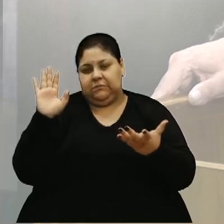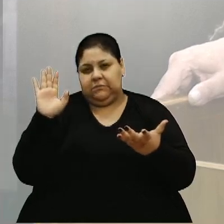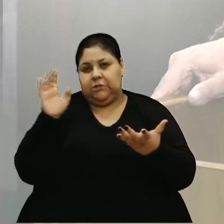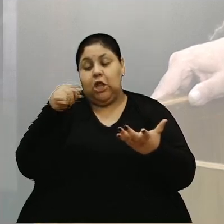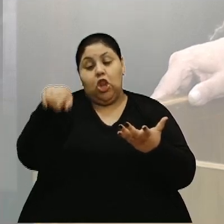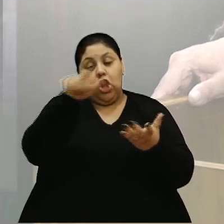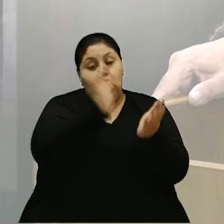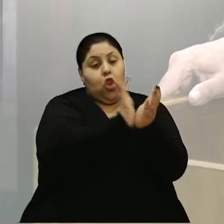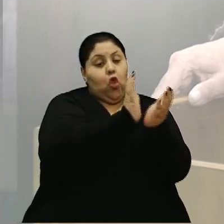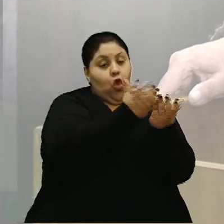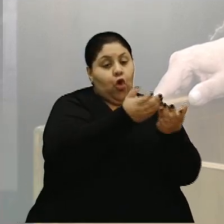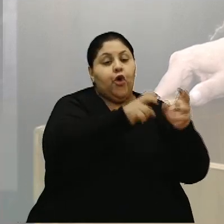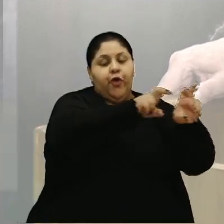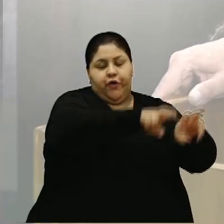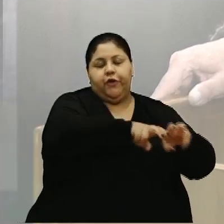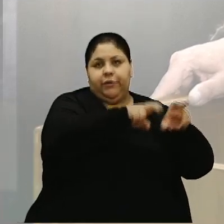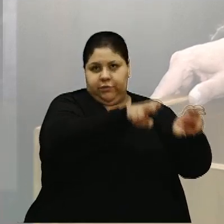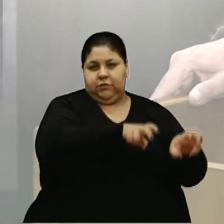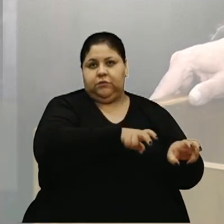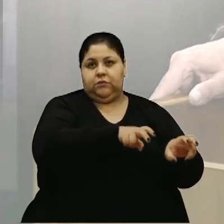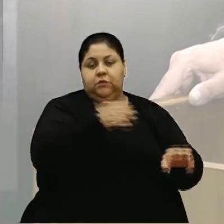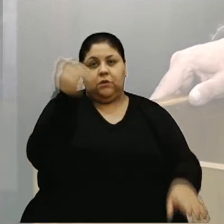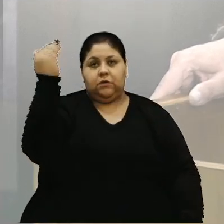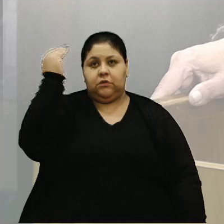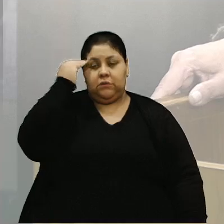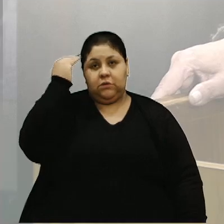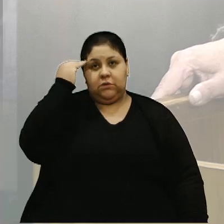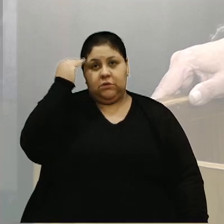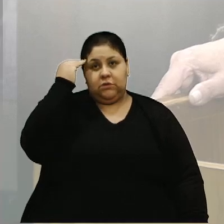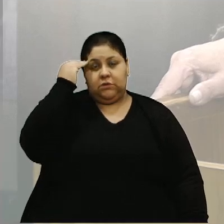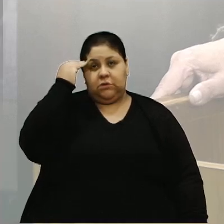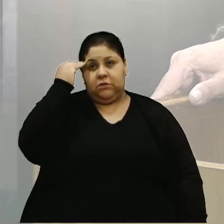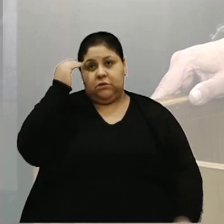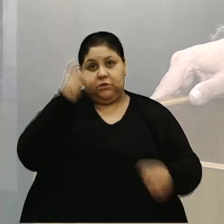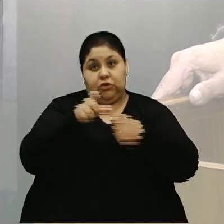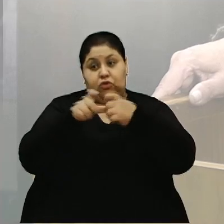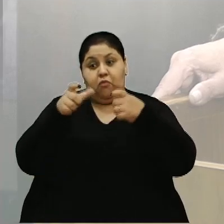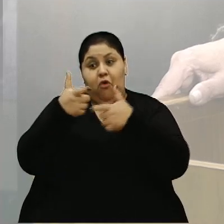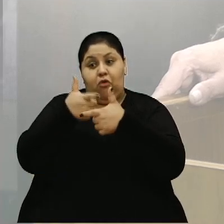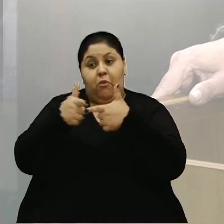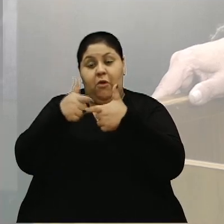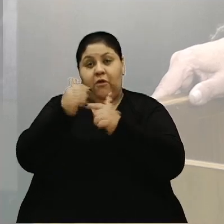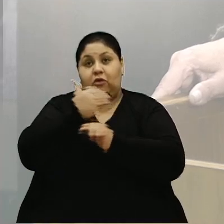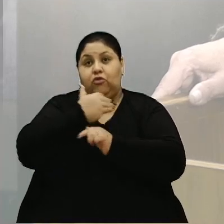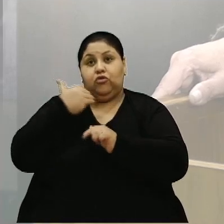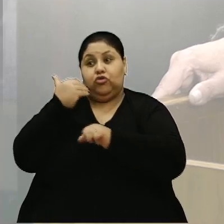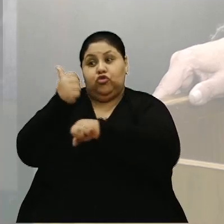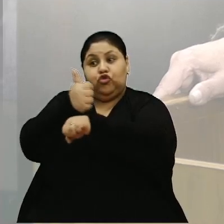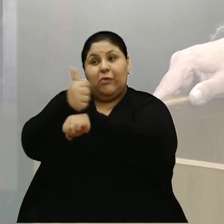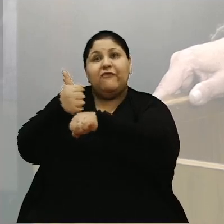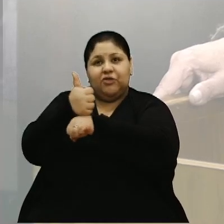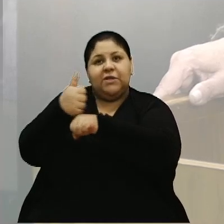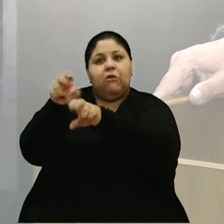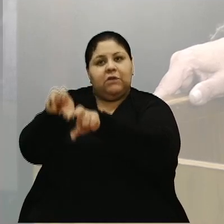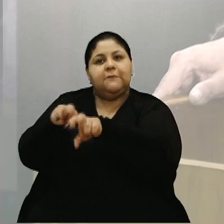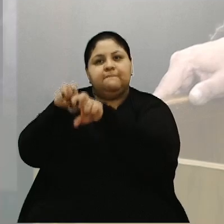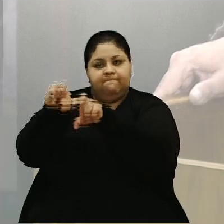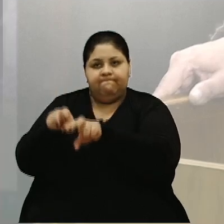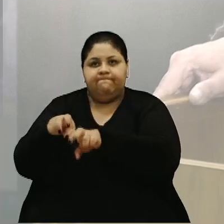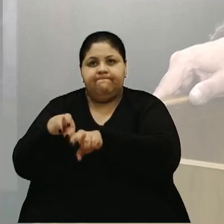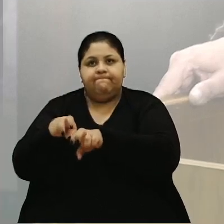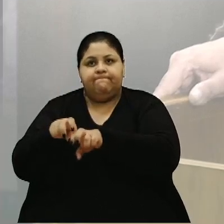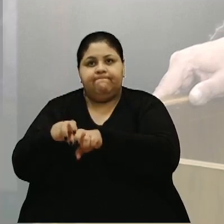da Comissão da Agricultura, sabemos que a maior causa da morte dos agricultores são